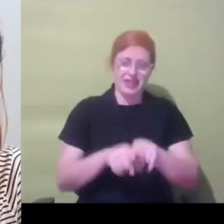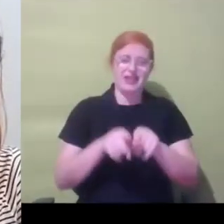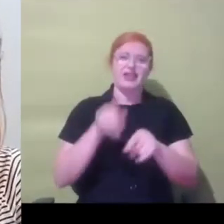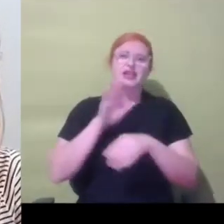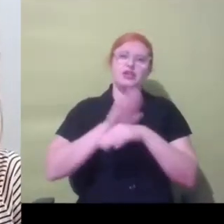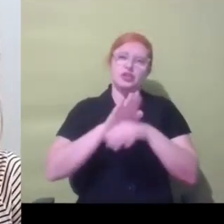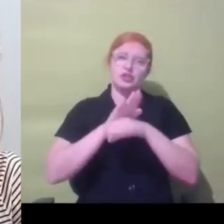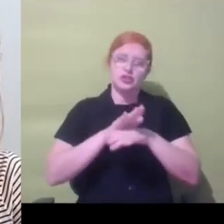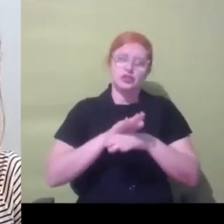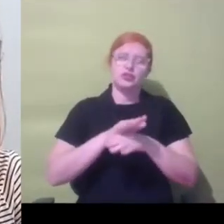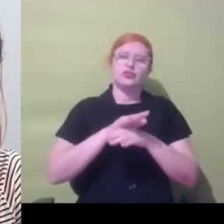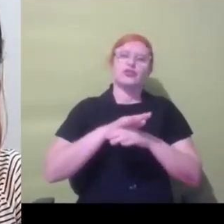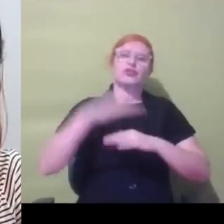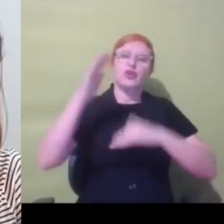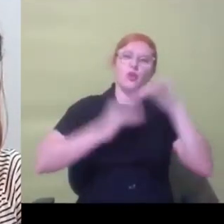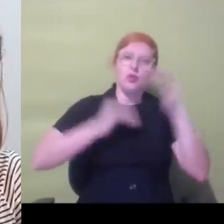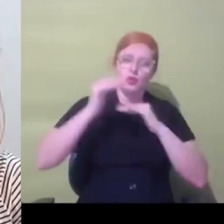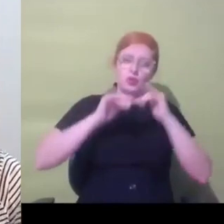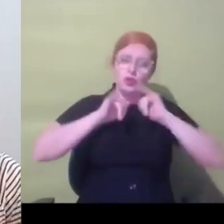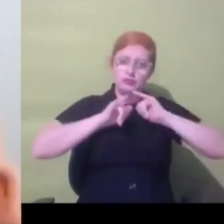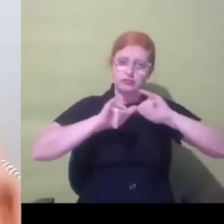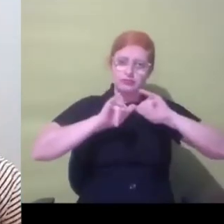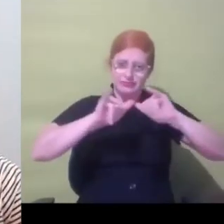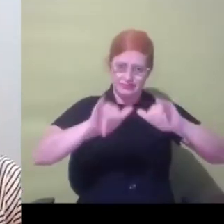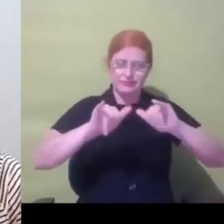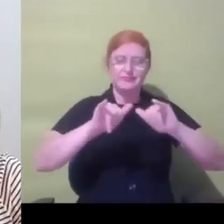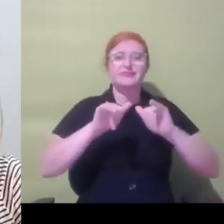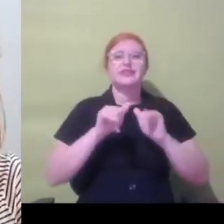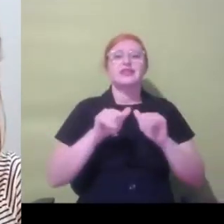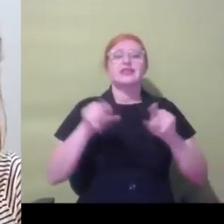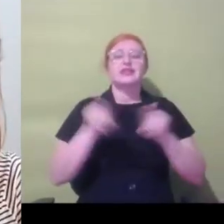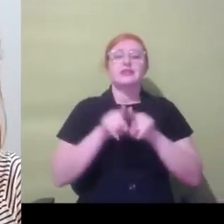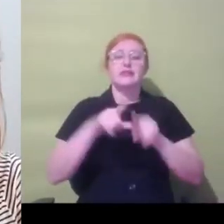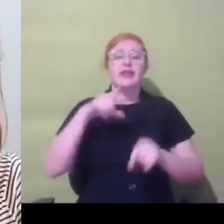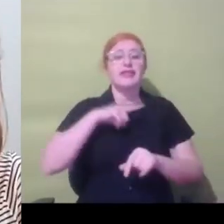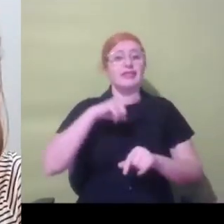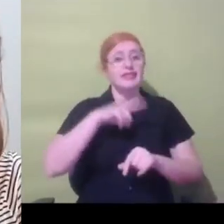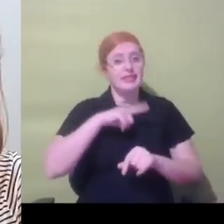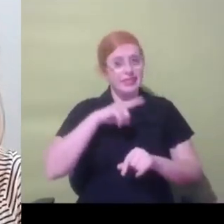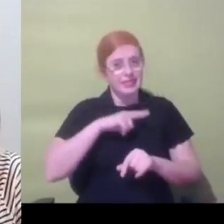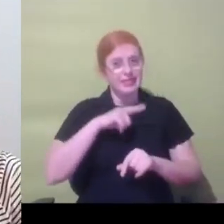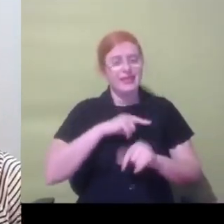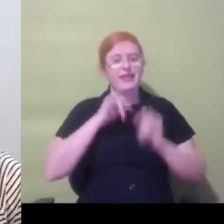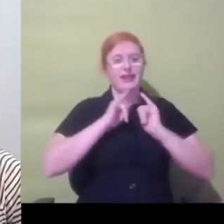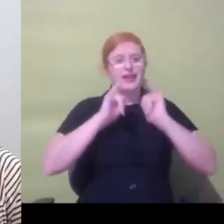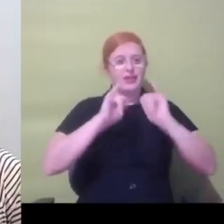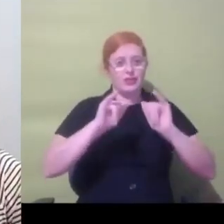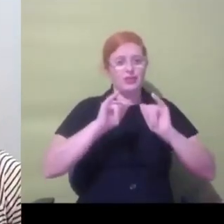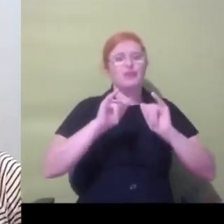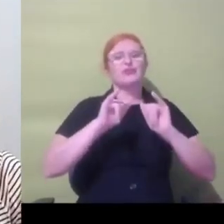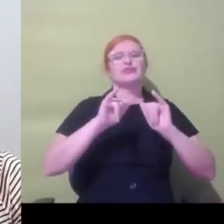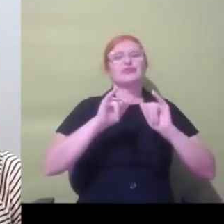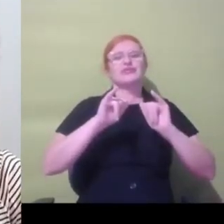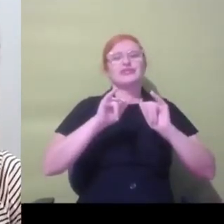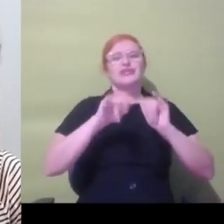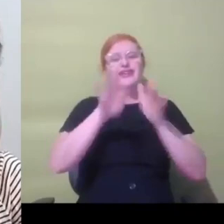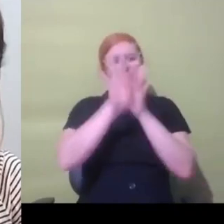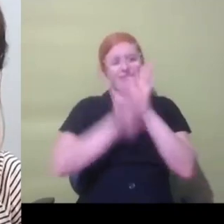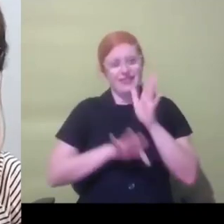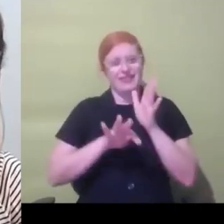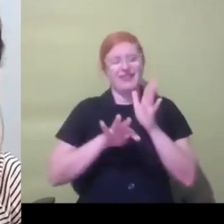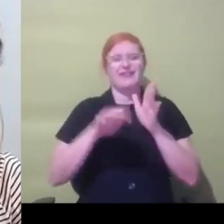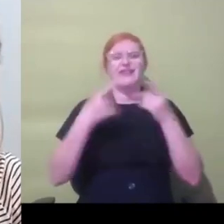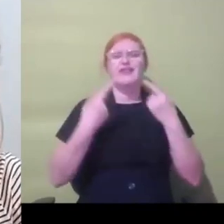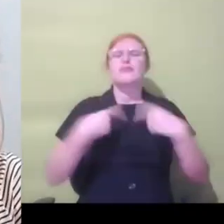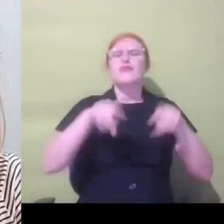gente nesse processo de elaboração da campanha. A Bibi está lembrando que tem um manifesto da campanha também. A gente foi bem provocadora